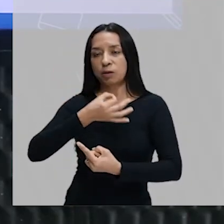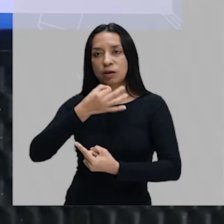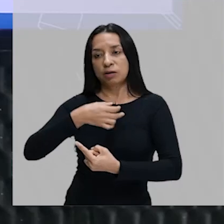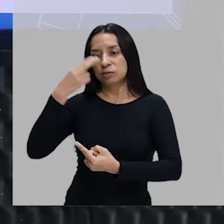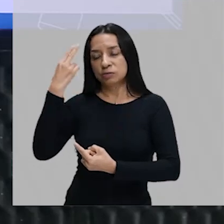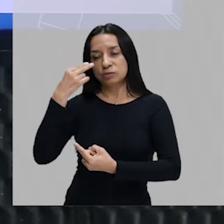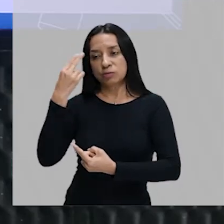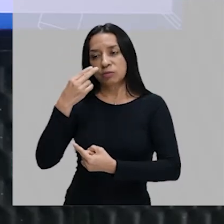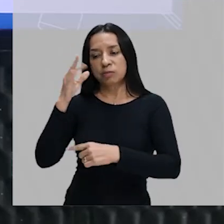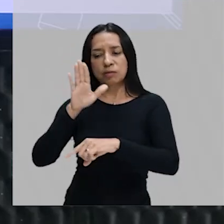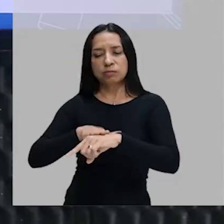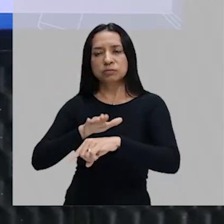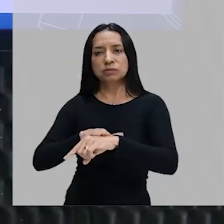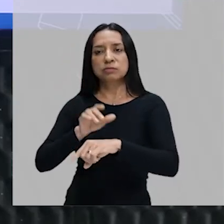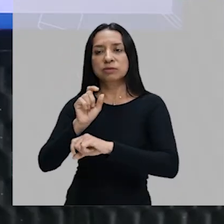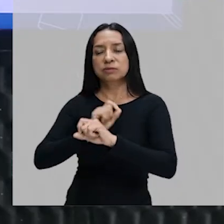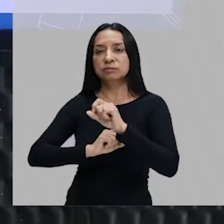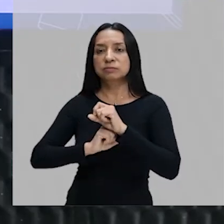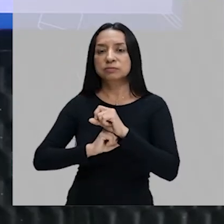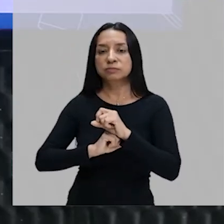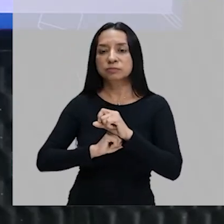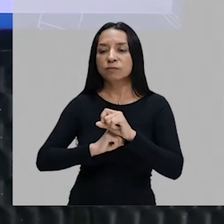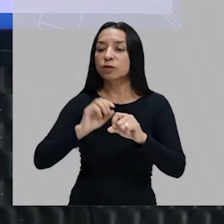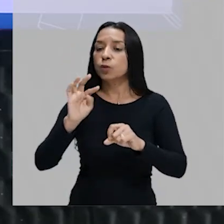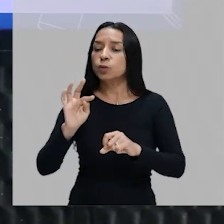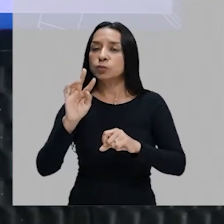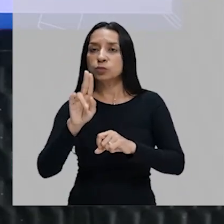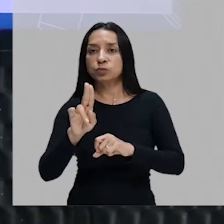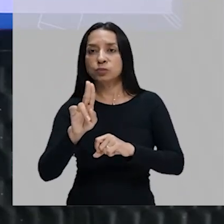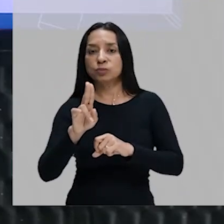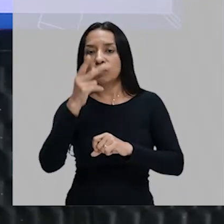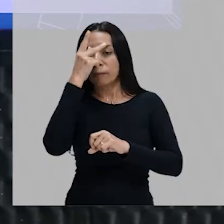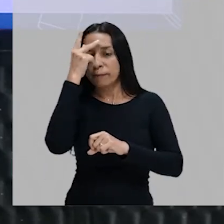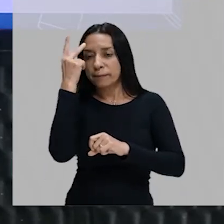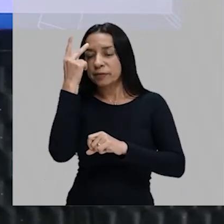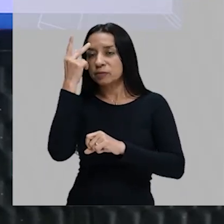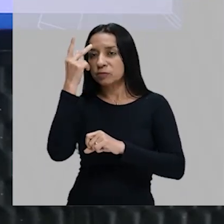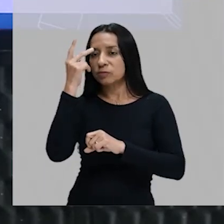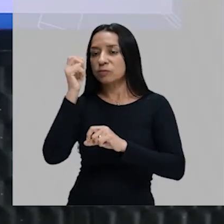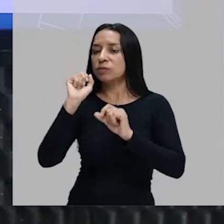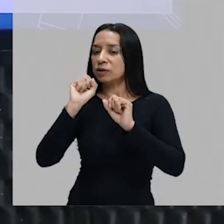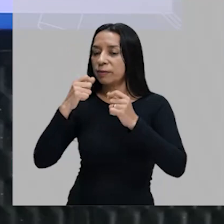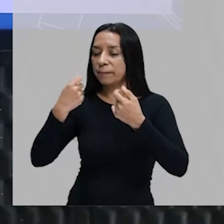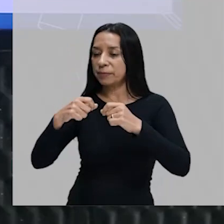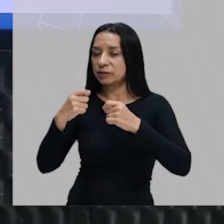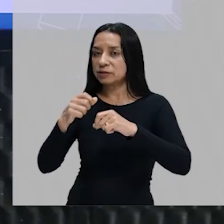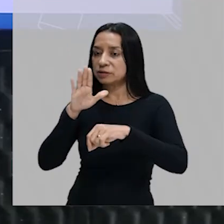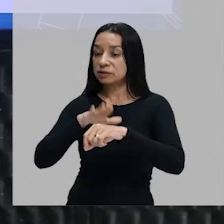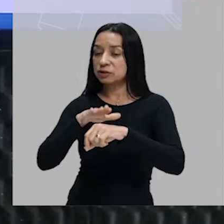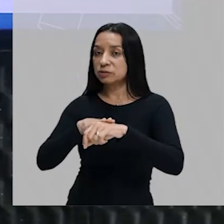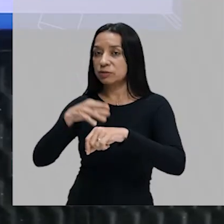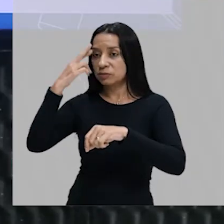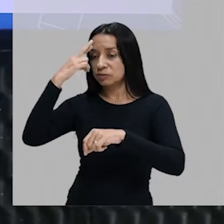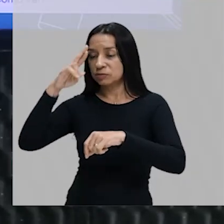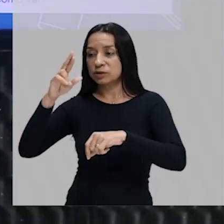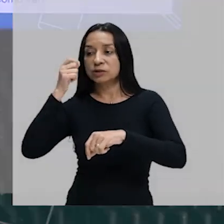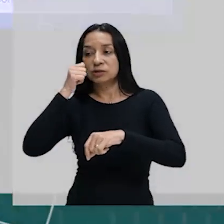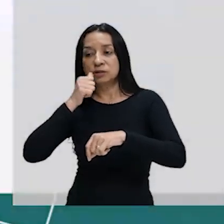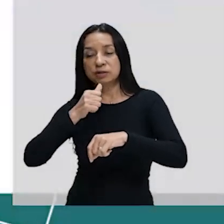você chamar de tu a alguém que deveria ser chamado de senhor ou senhora, tá